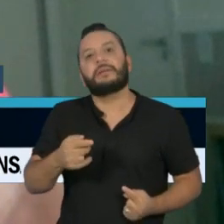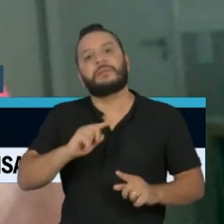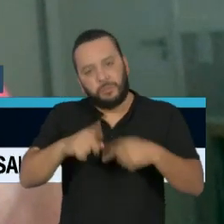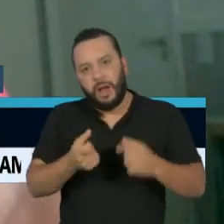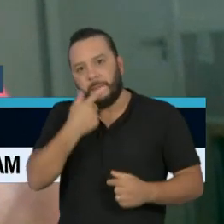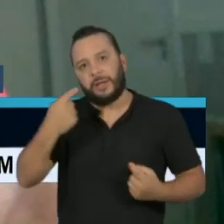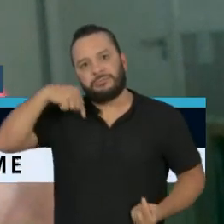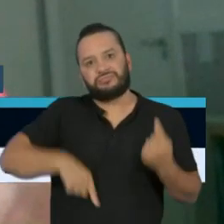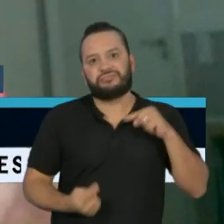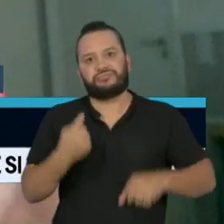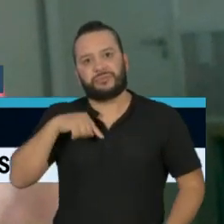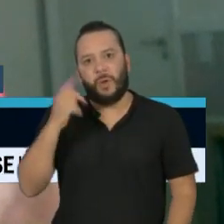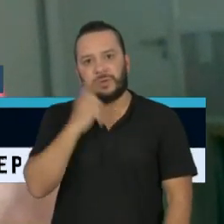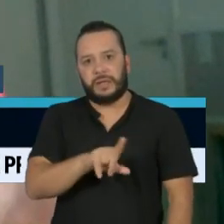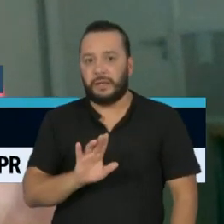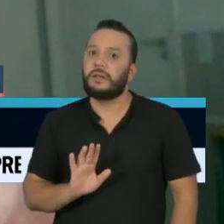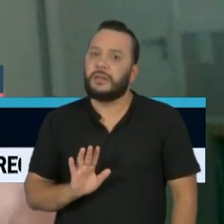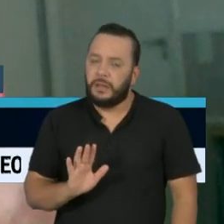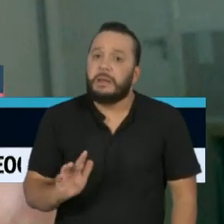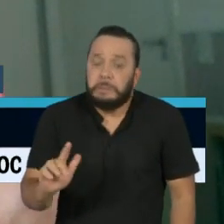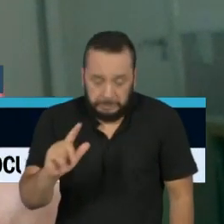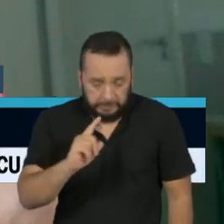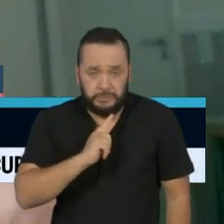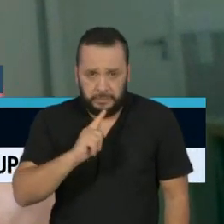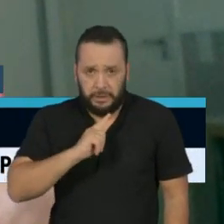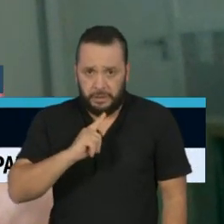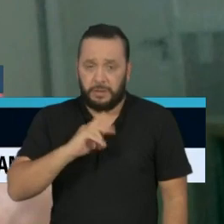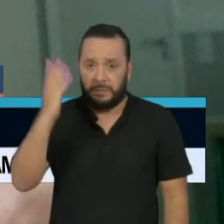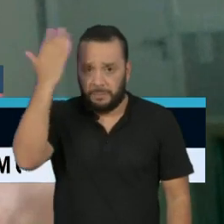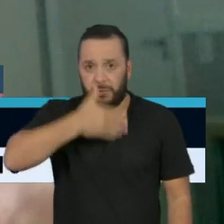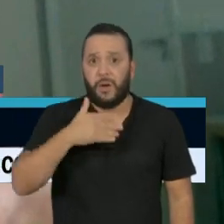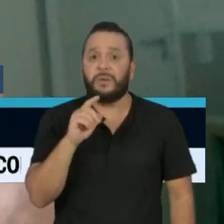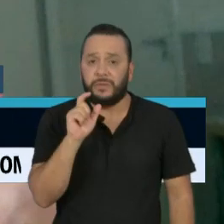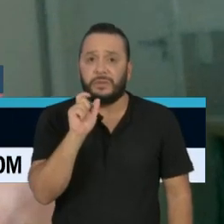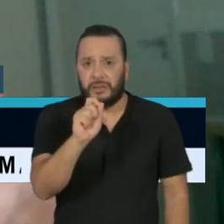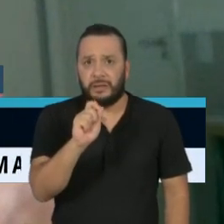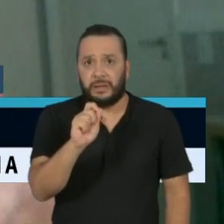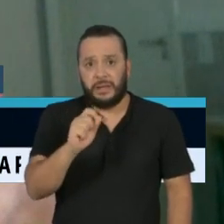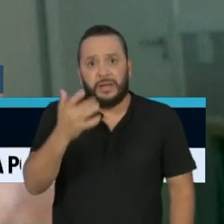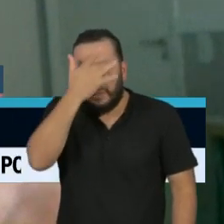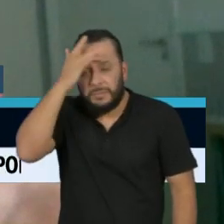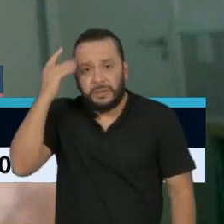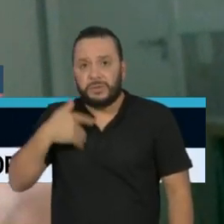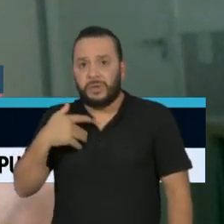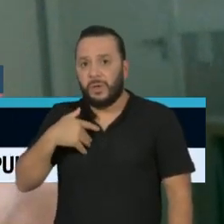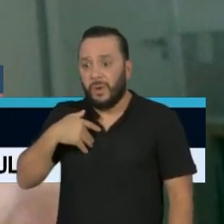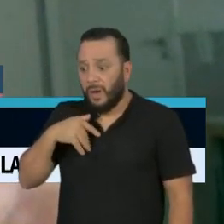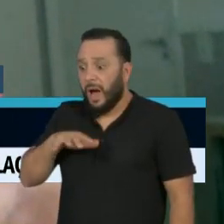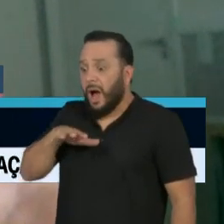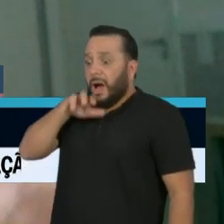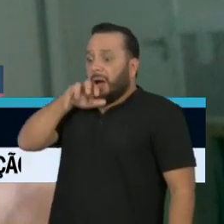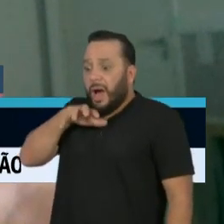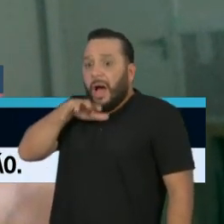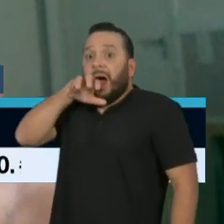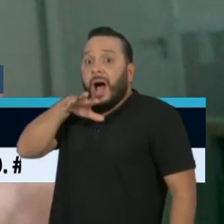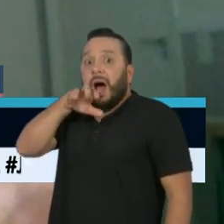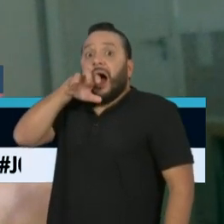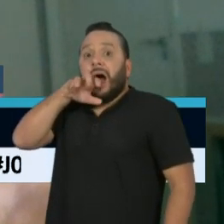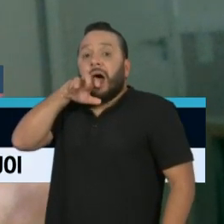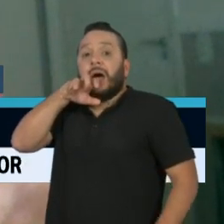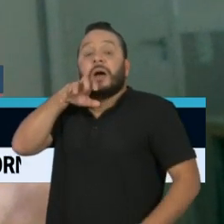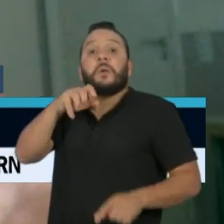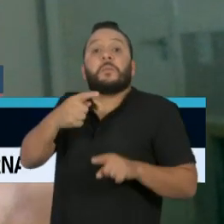evidências, não muito ainda consolidadas, que uma parte da insuficiência respiratória dos pacientes